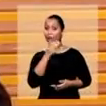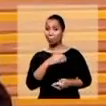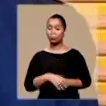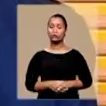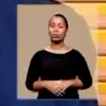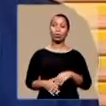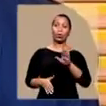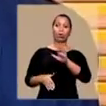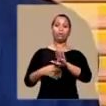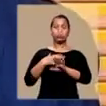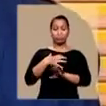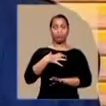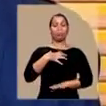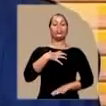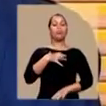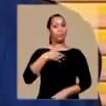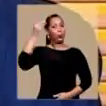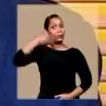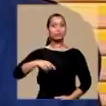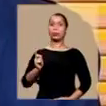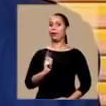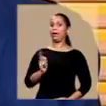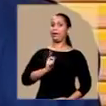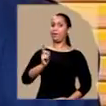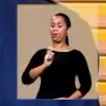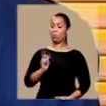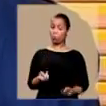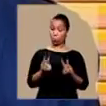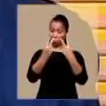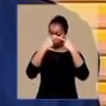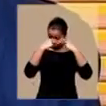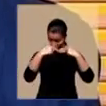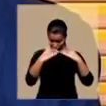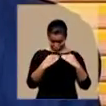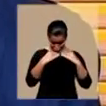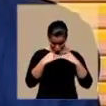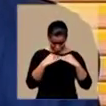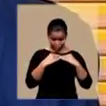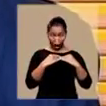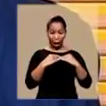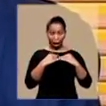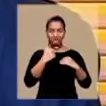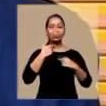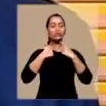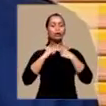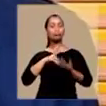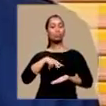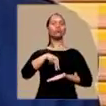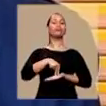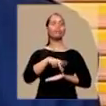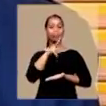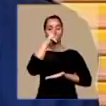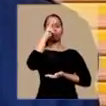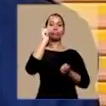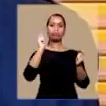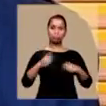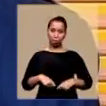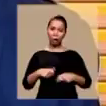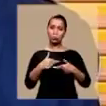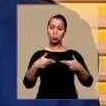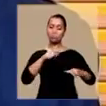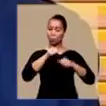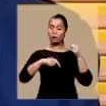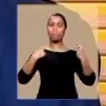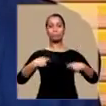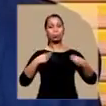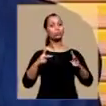ela. Primeiro, respira fundo e não desista, tá? Olha para dentro de você mesmo, busca aquela força que tem dentro de você, olha os pontos a